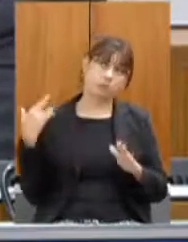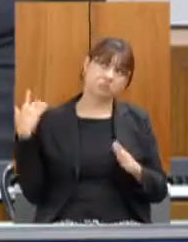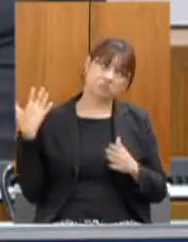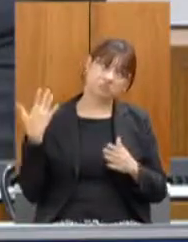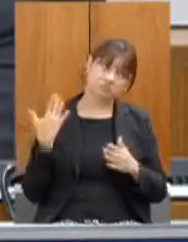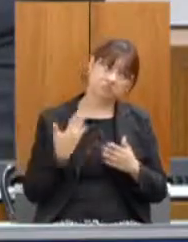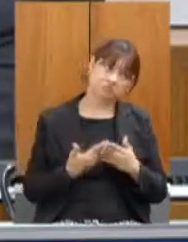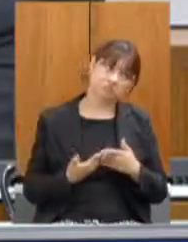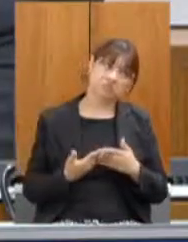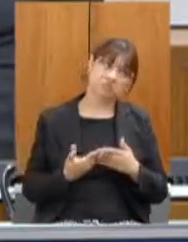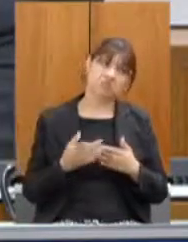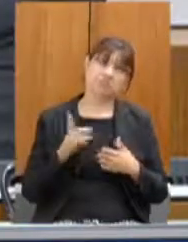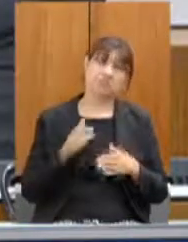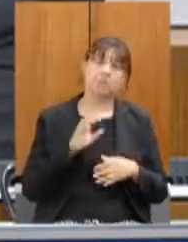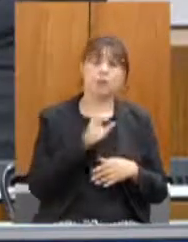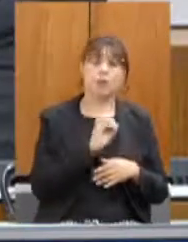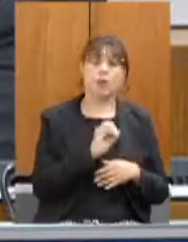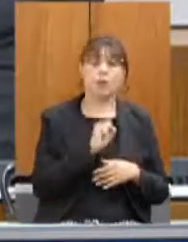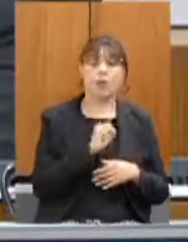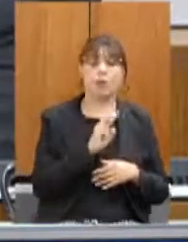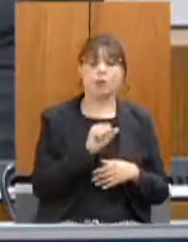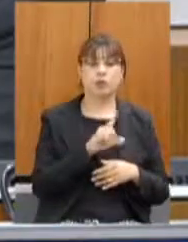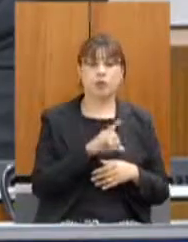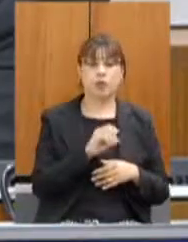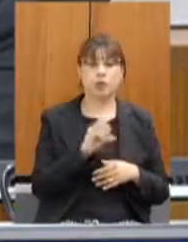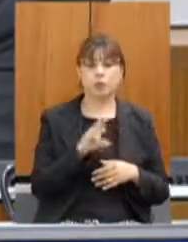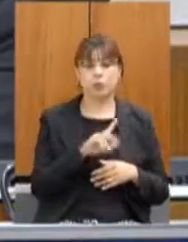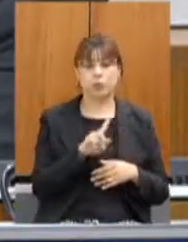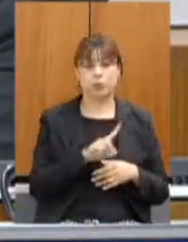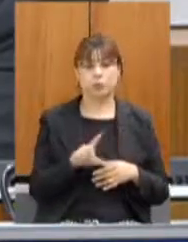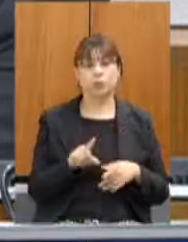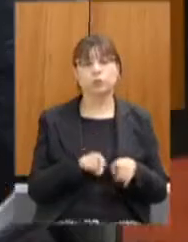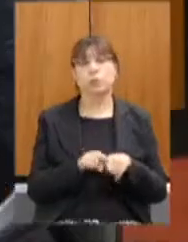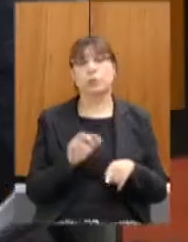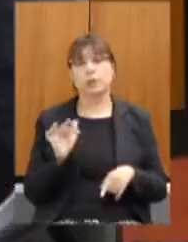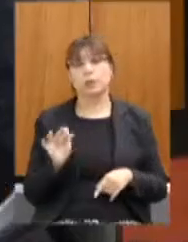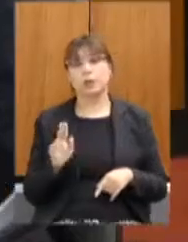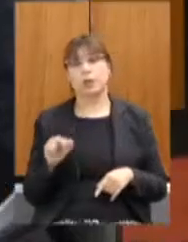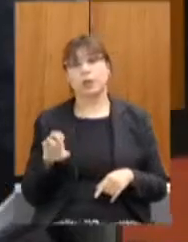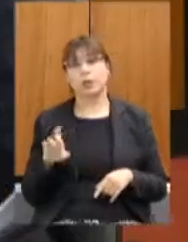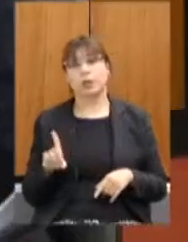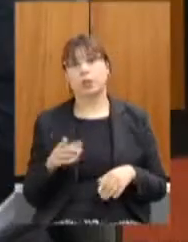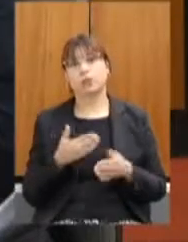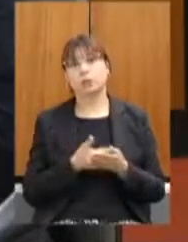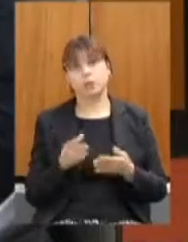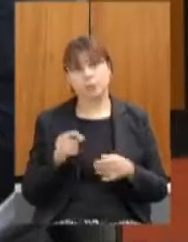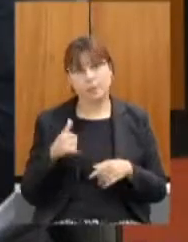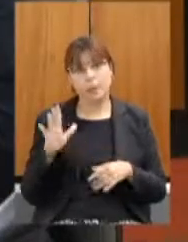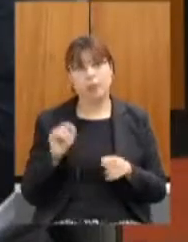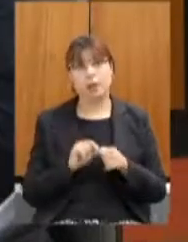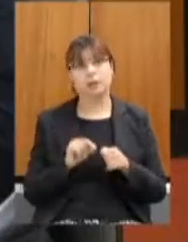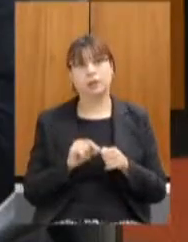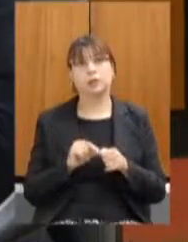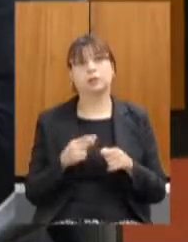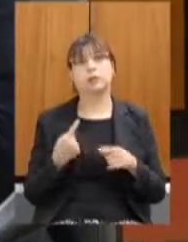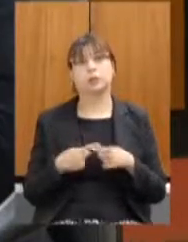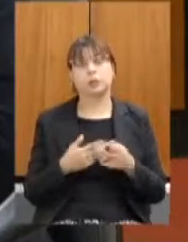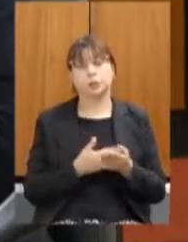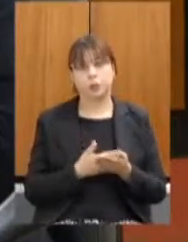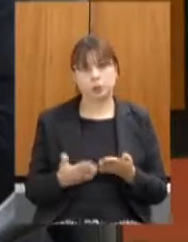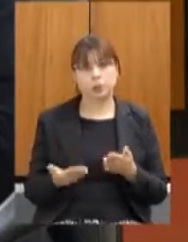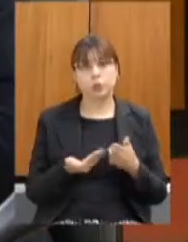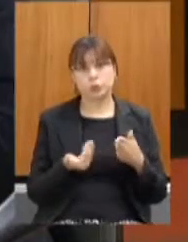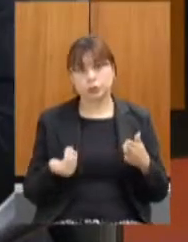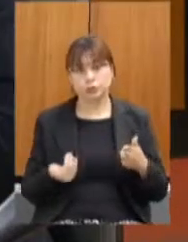a Fundação Oswaldo Cruz começou a fazer mais aqui na funed nós estamos sós e na nossa rede porque aí começou a chegar a extração